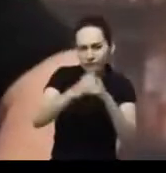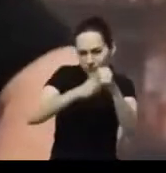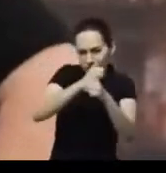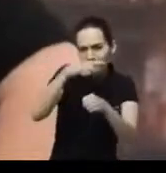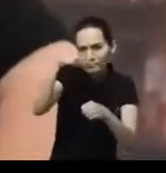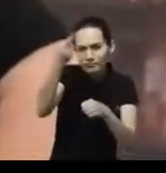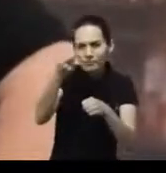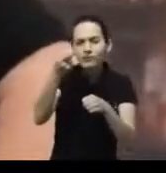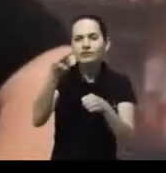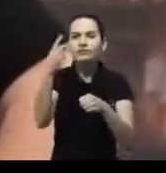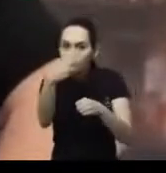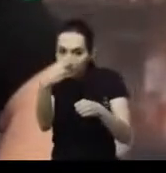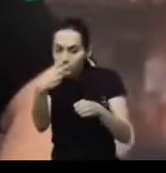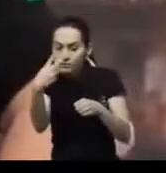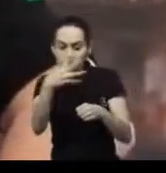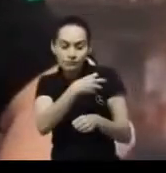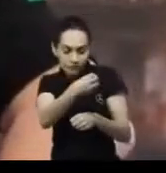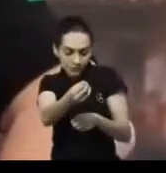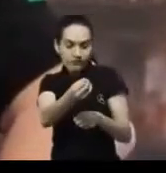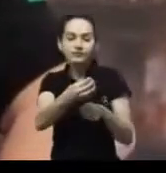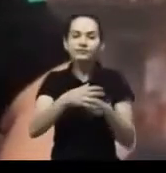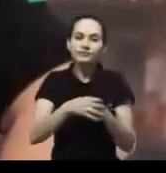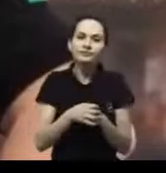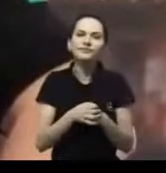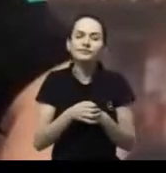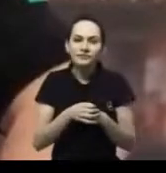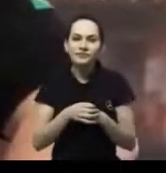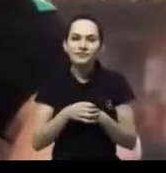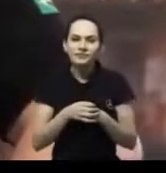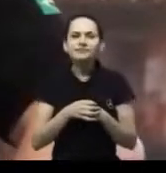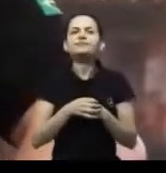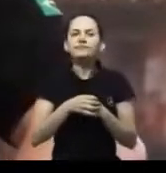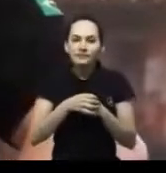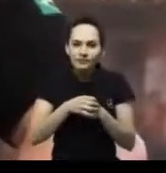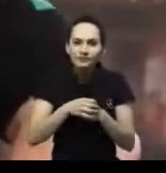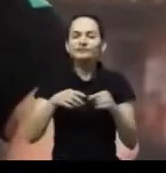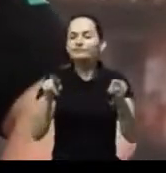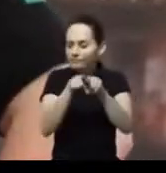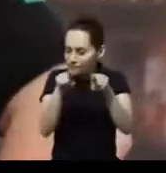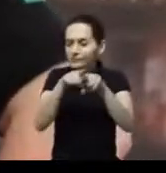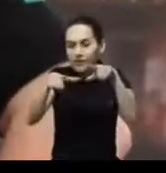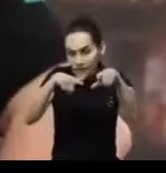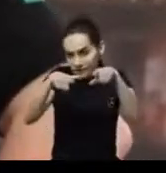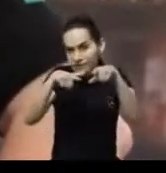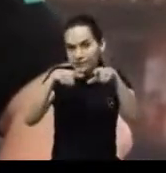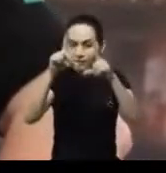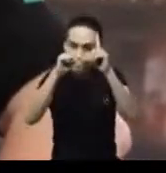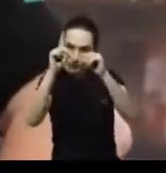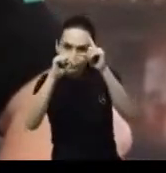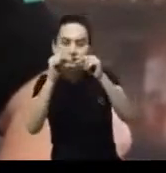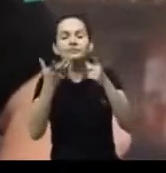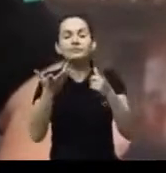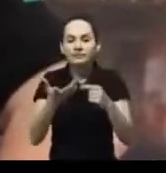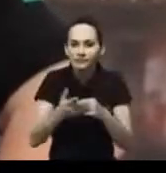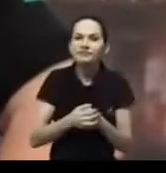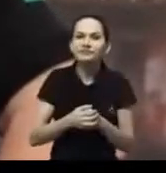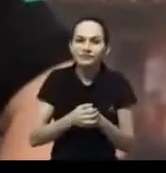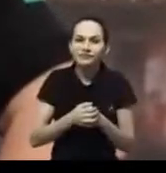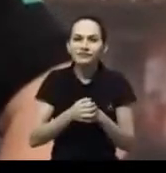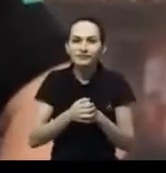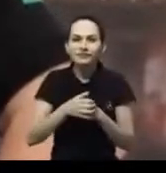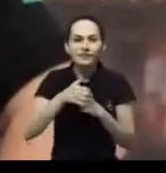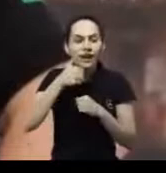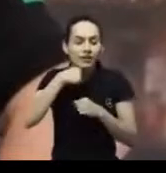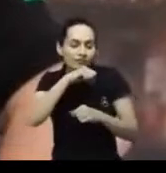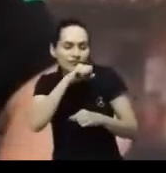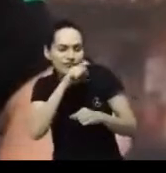depois também veio o segundo e também tampa também tá trabalhando na empresa então para ser uma coisa